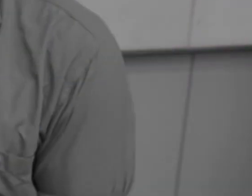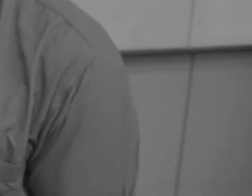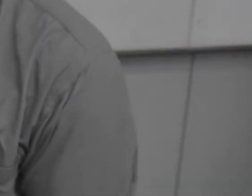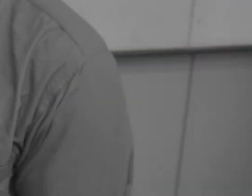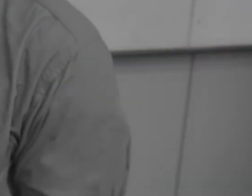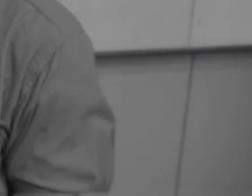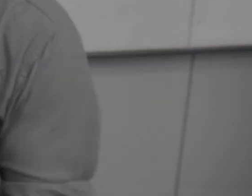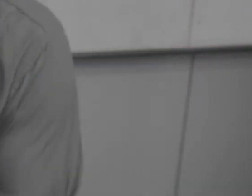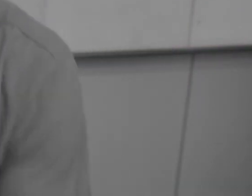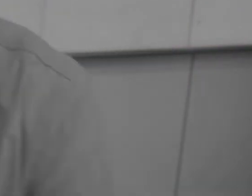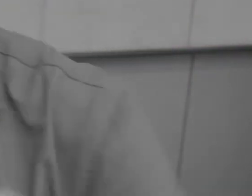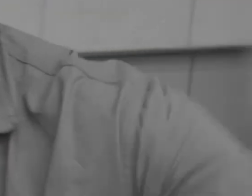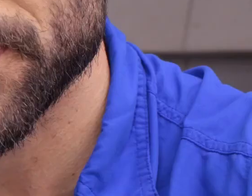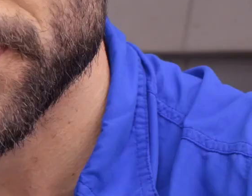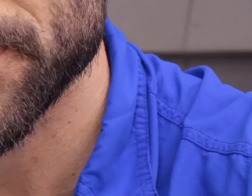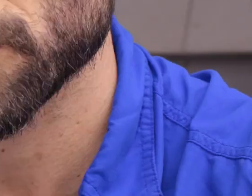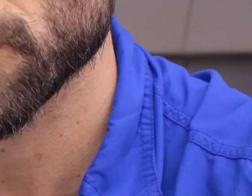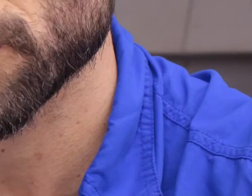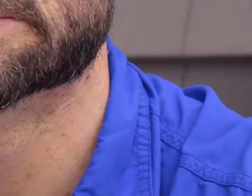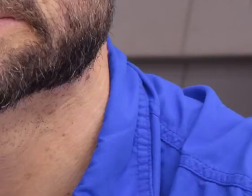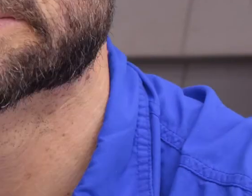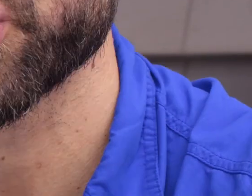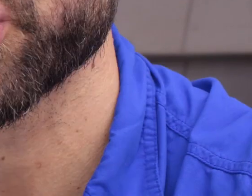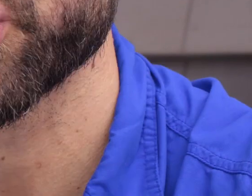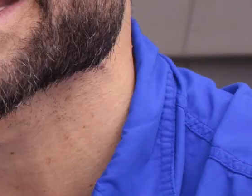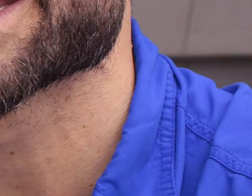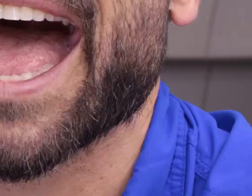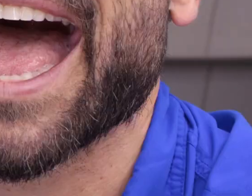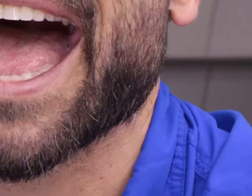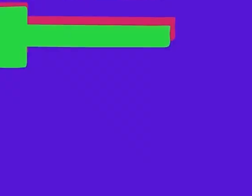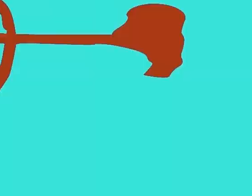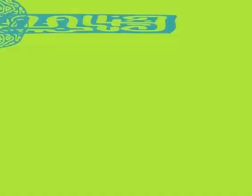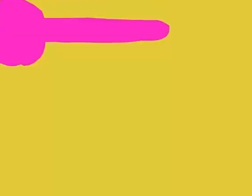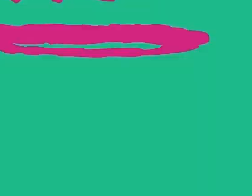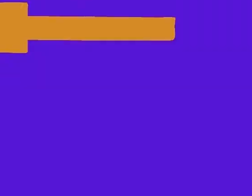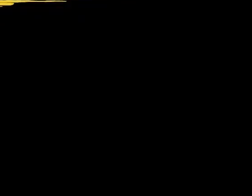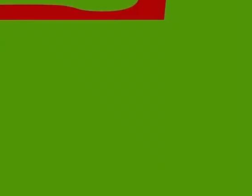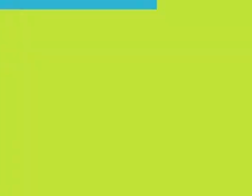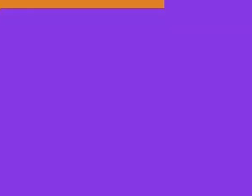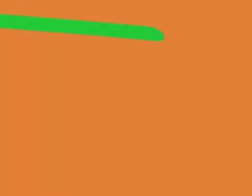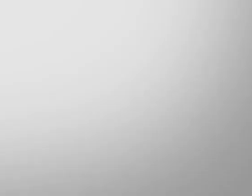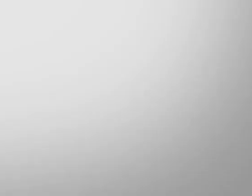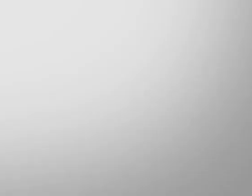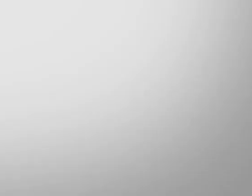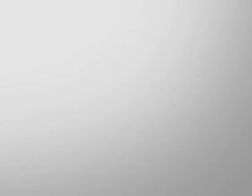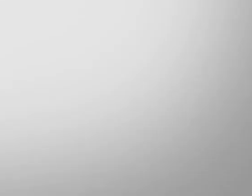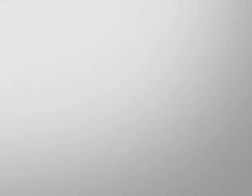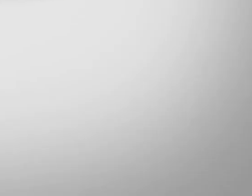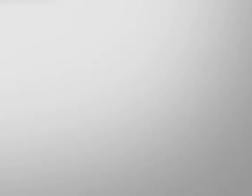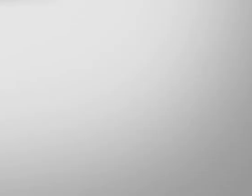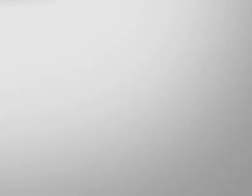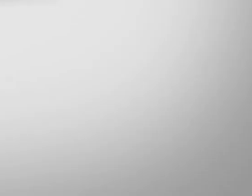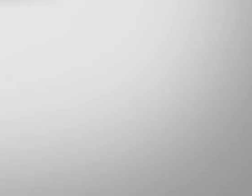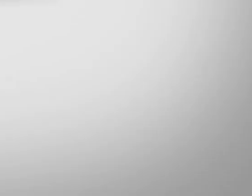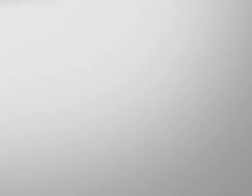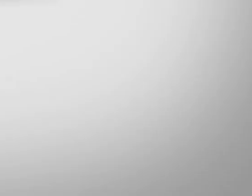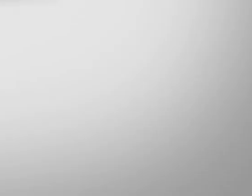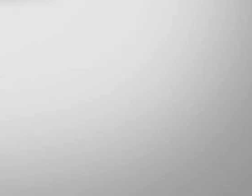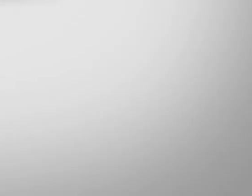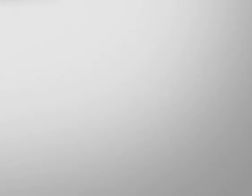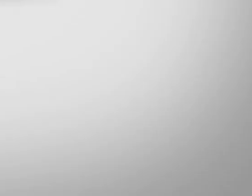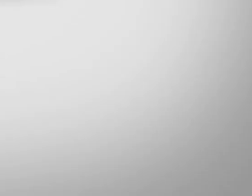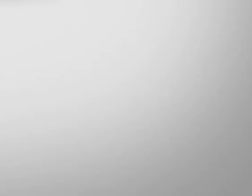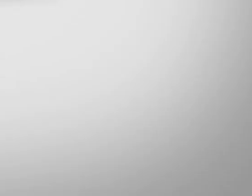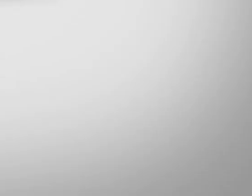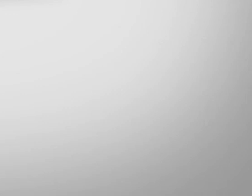fazer uma faltinha vamos buscar o equilíbrio que o oferecimento de gato no 'esporte